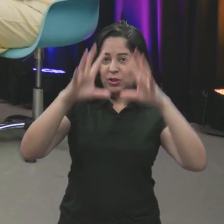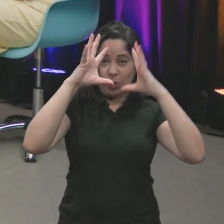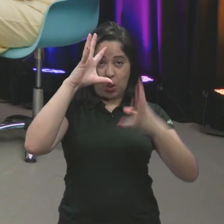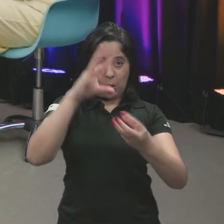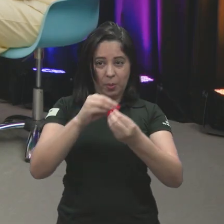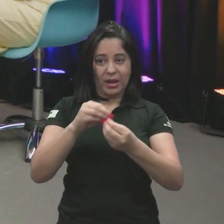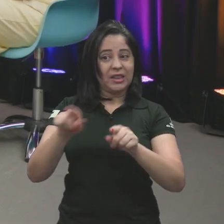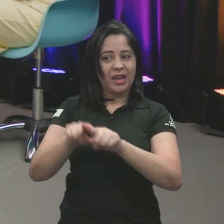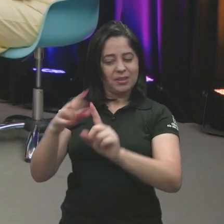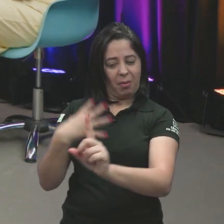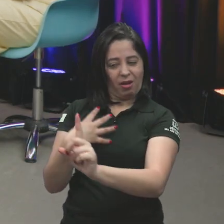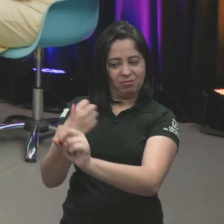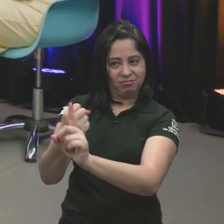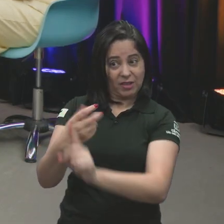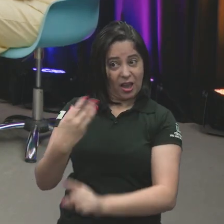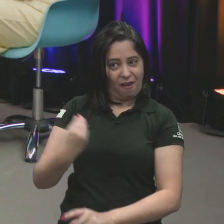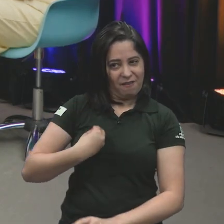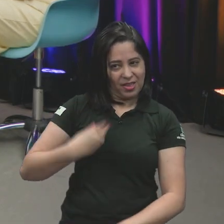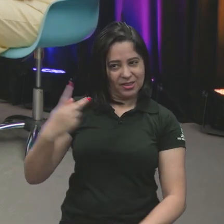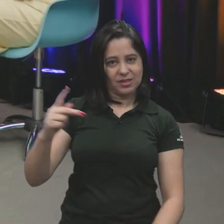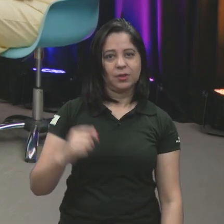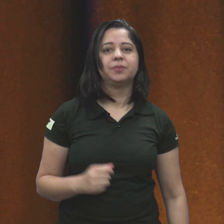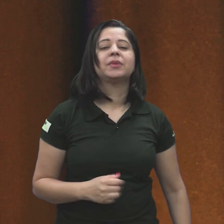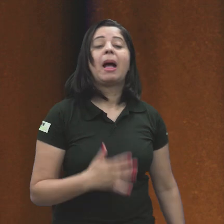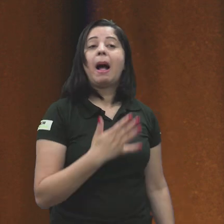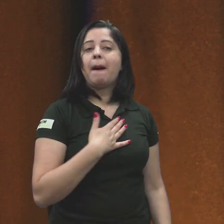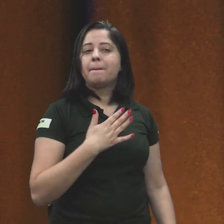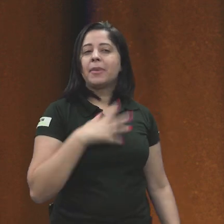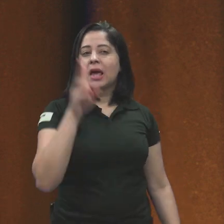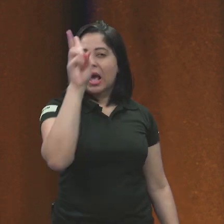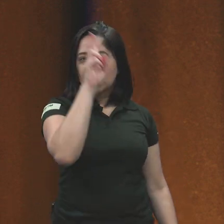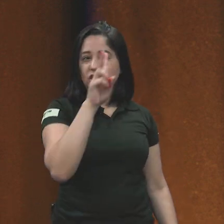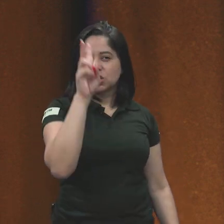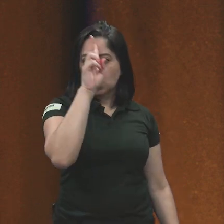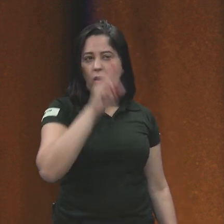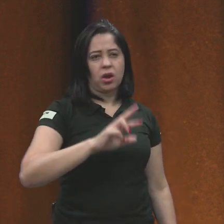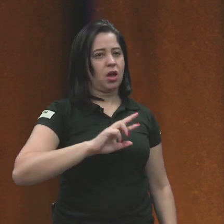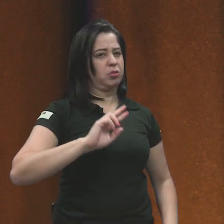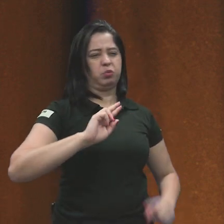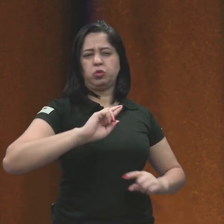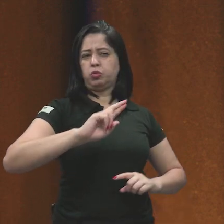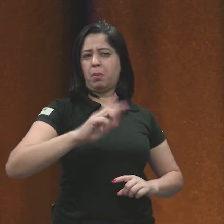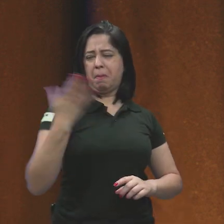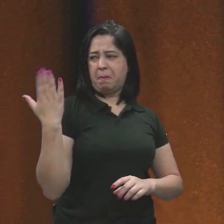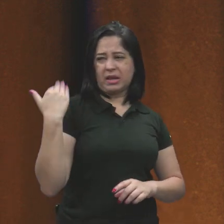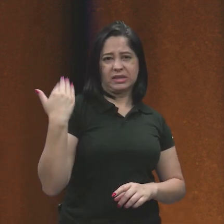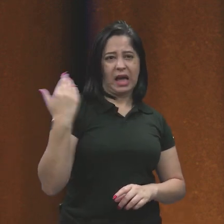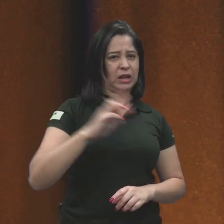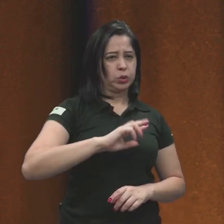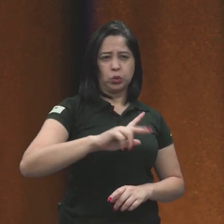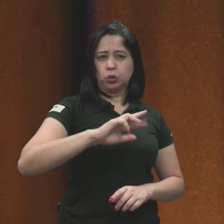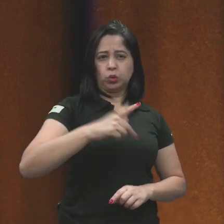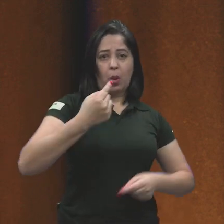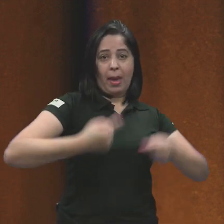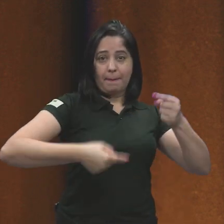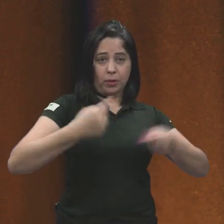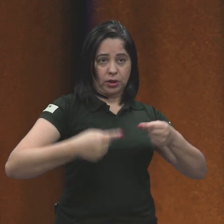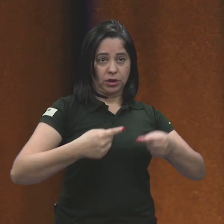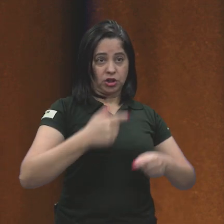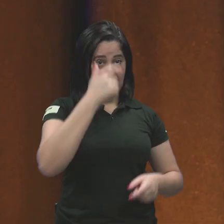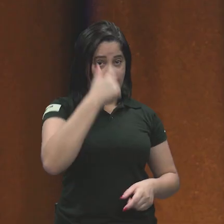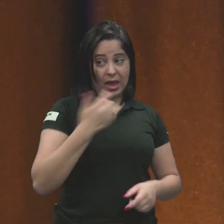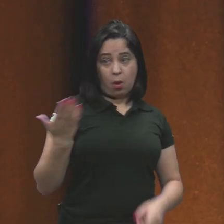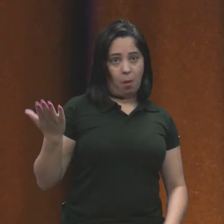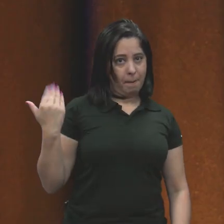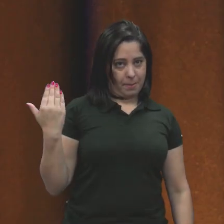se inspirarem na sua trajetória. Olha, a minha história, na verdade, não é nem política. A minha história como jovem